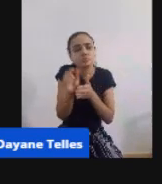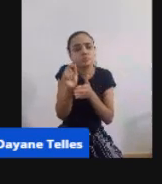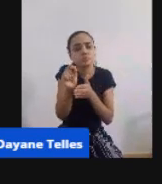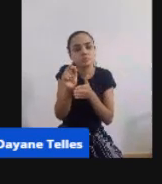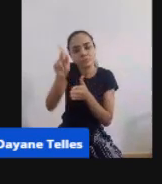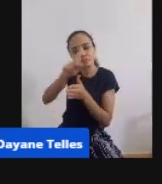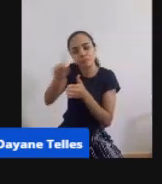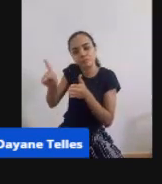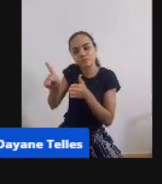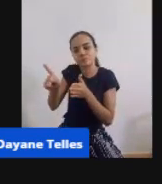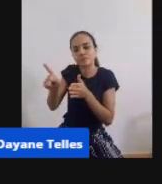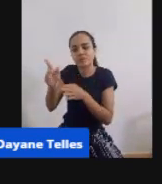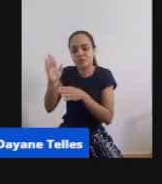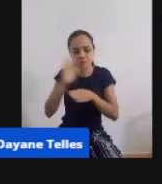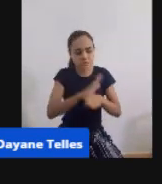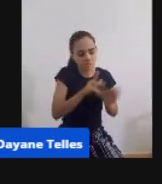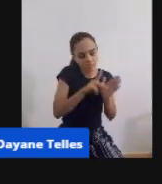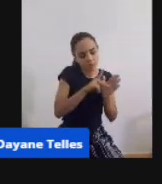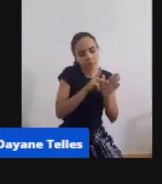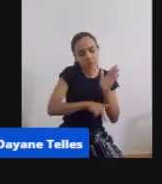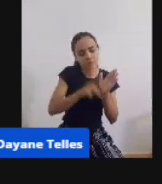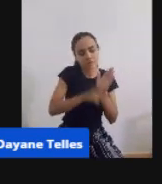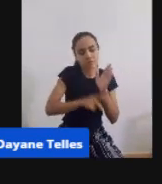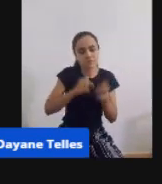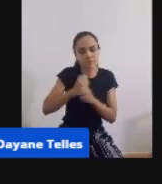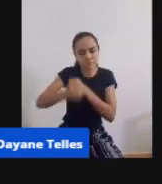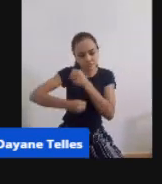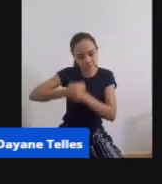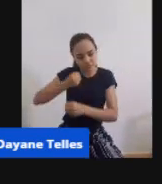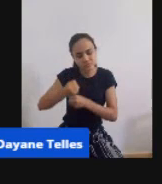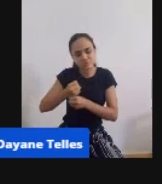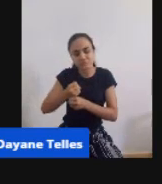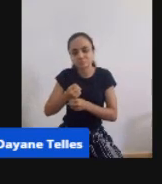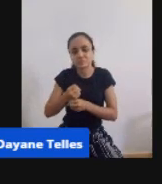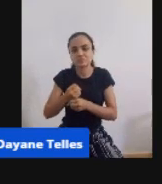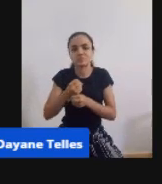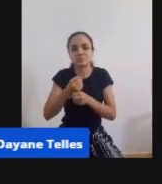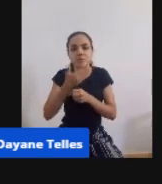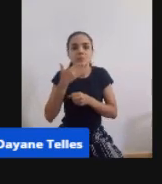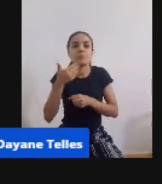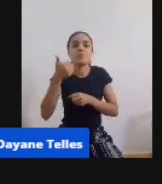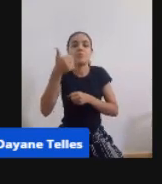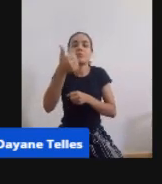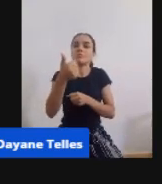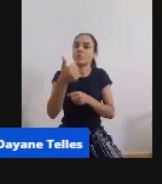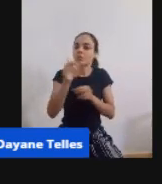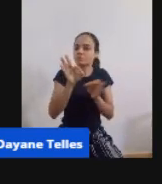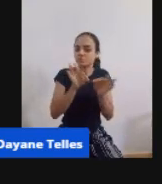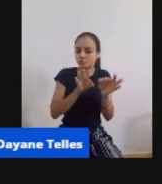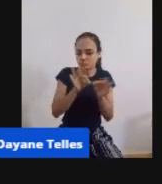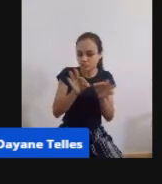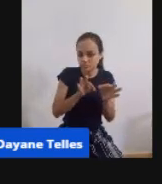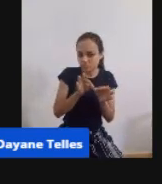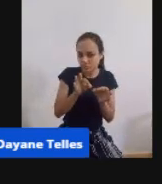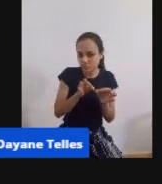melhor maneira as habilidades indicadas com seus alunos. Próximo slide, por favor.